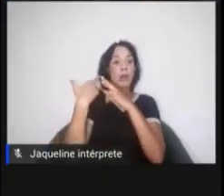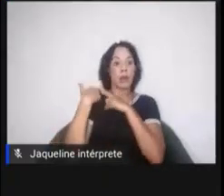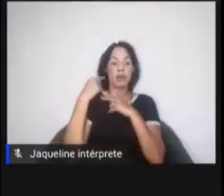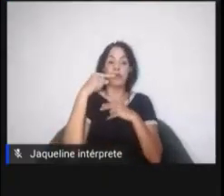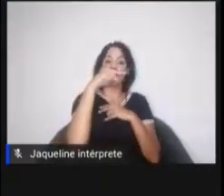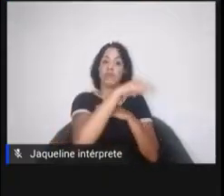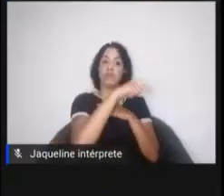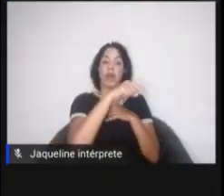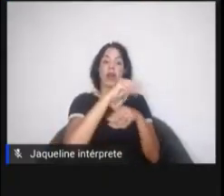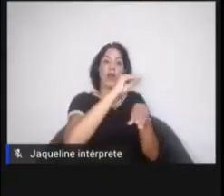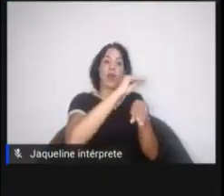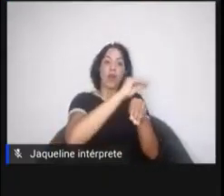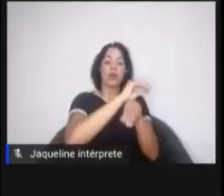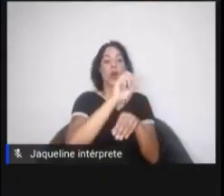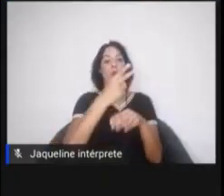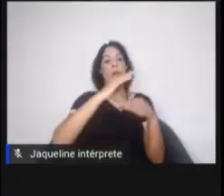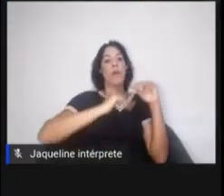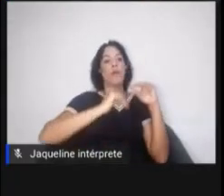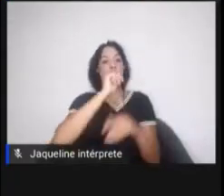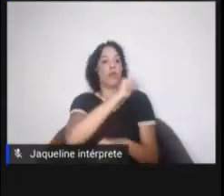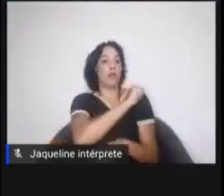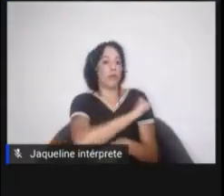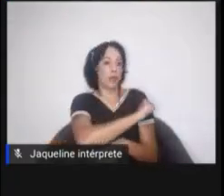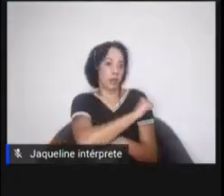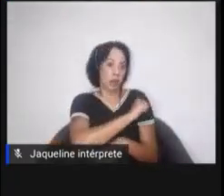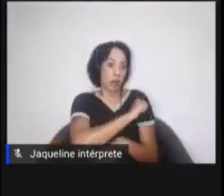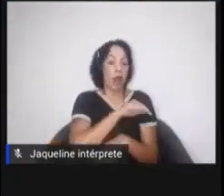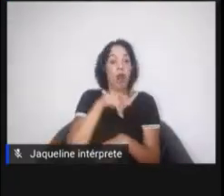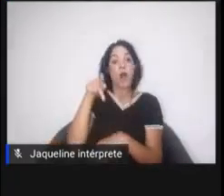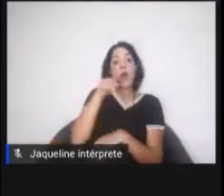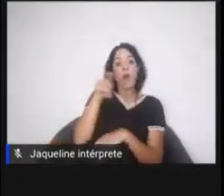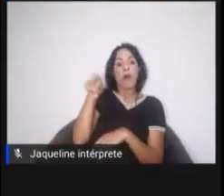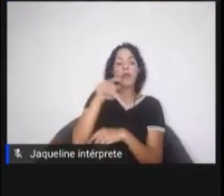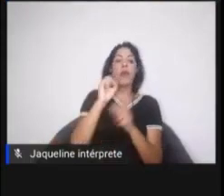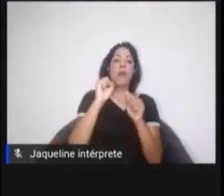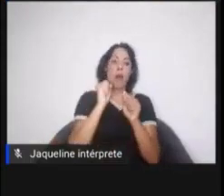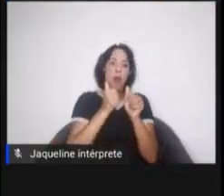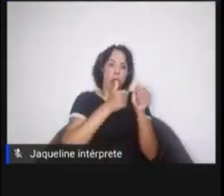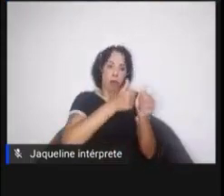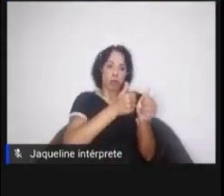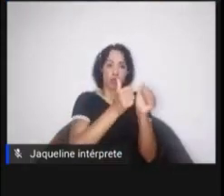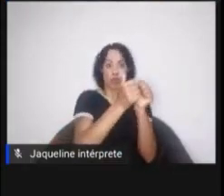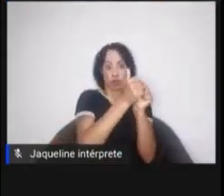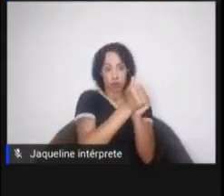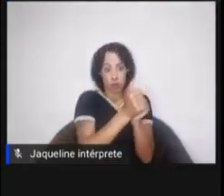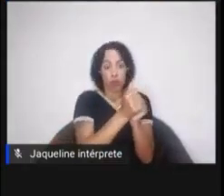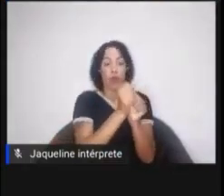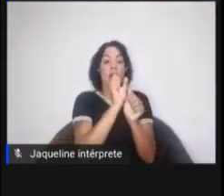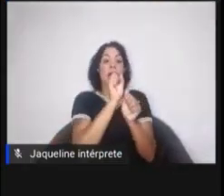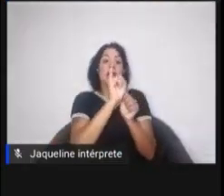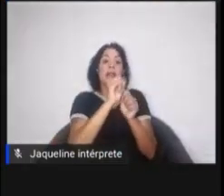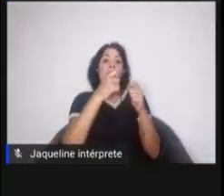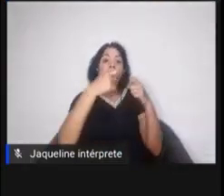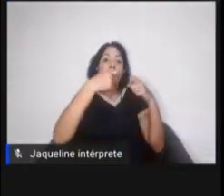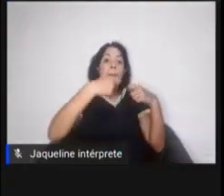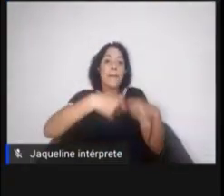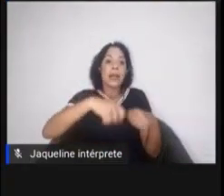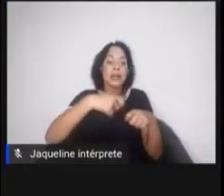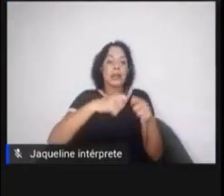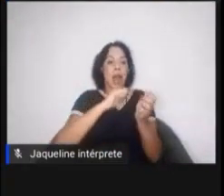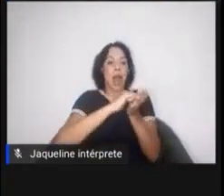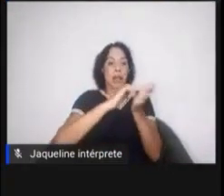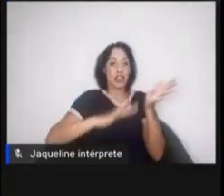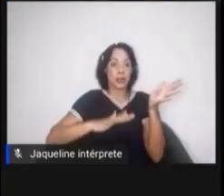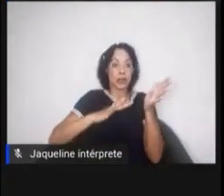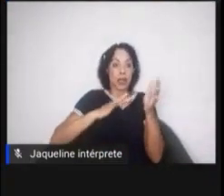enfermagem, podendo o professor estar presente neste momento, se implicar em alguma atividade de caráter pedagógico